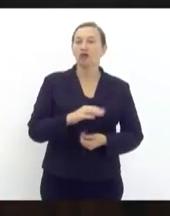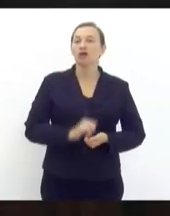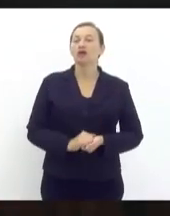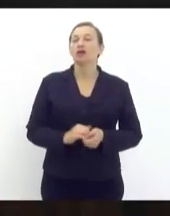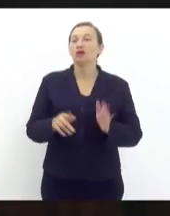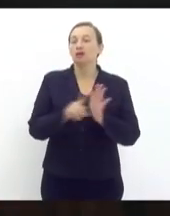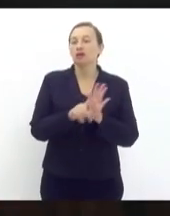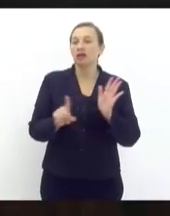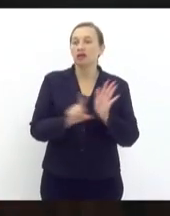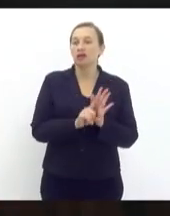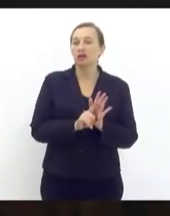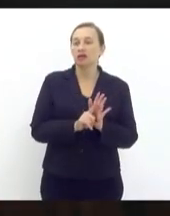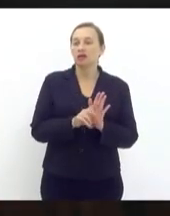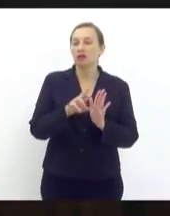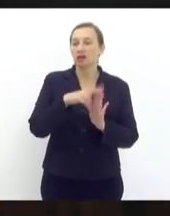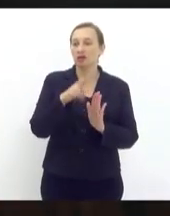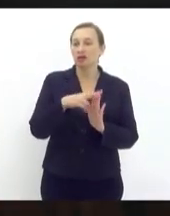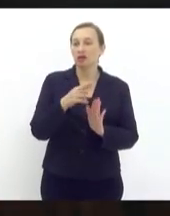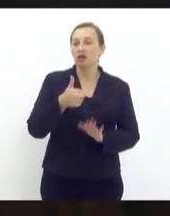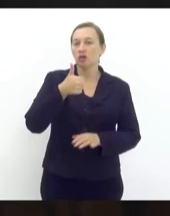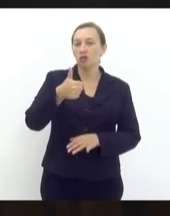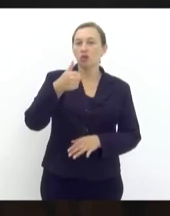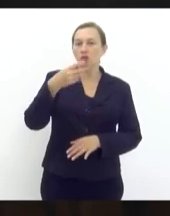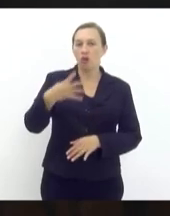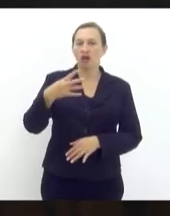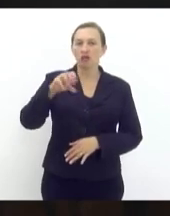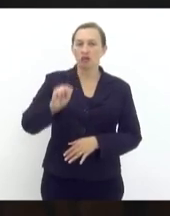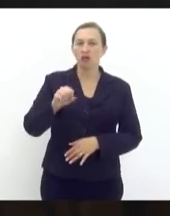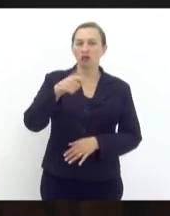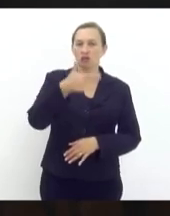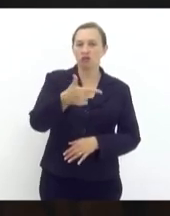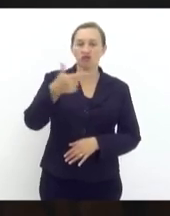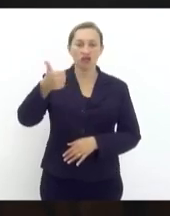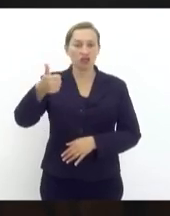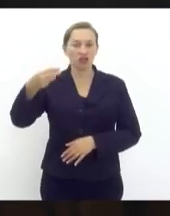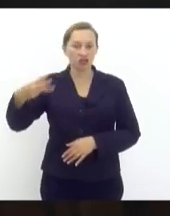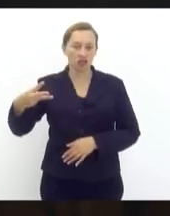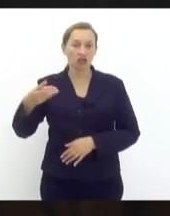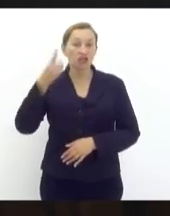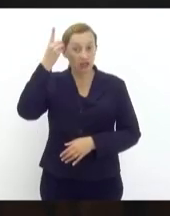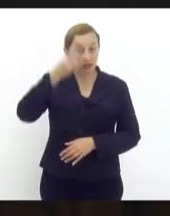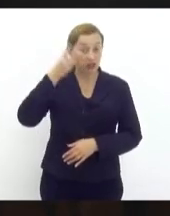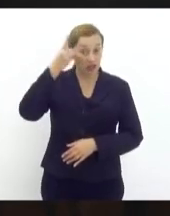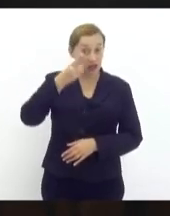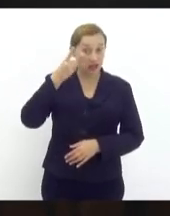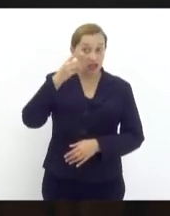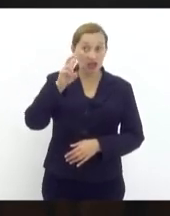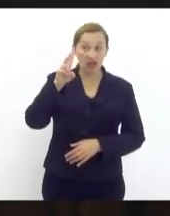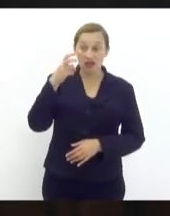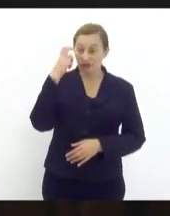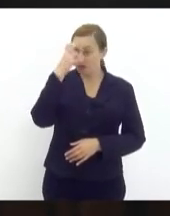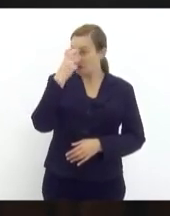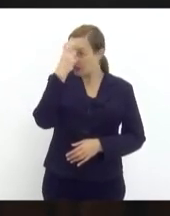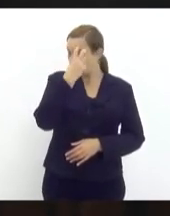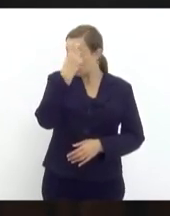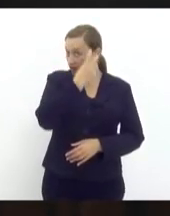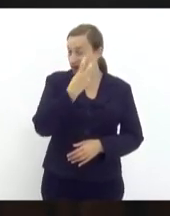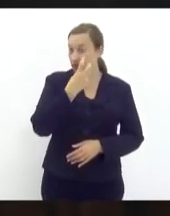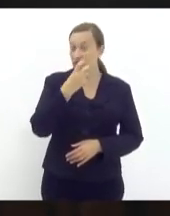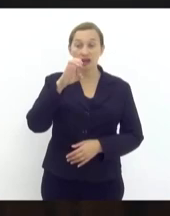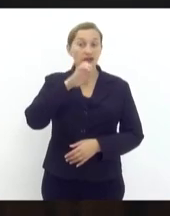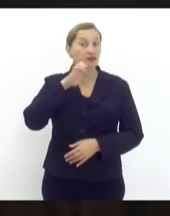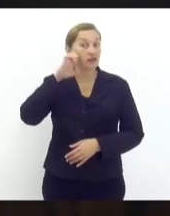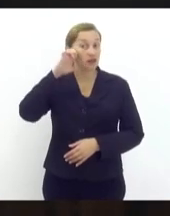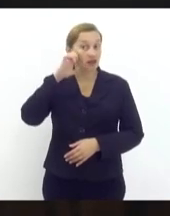projeto de resolução número 148 2023 de autoria dos deputados Verônica Lima Érica